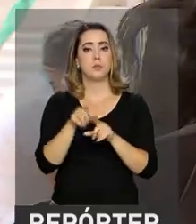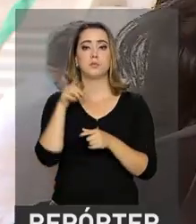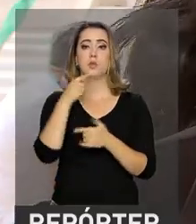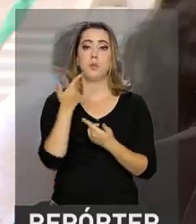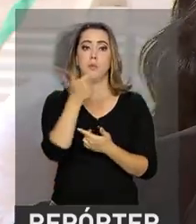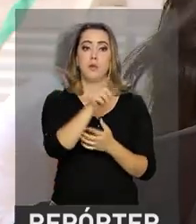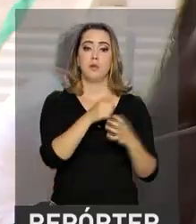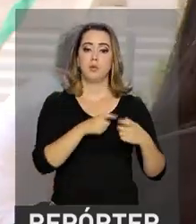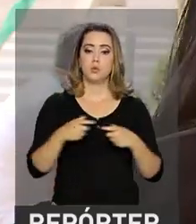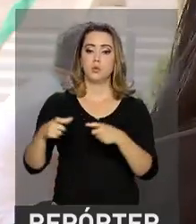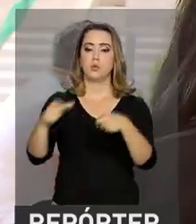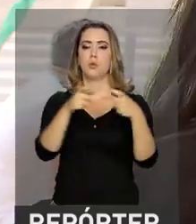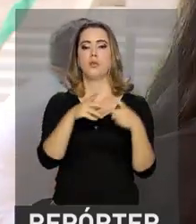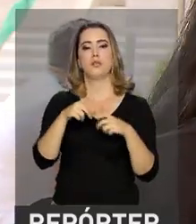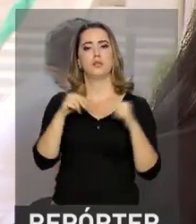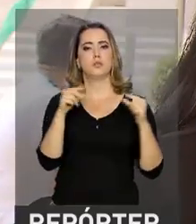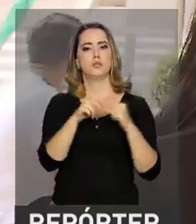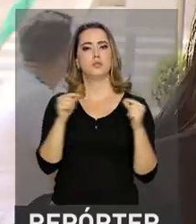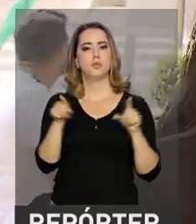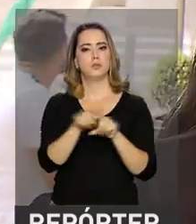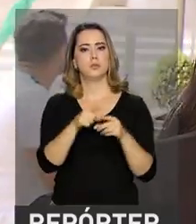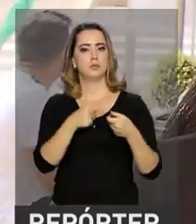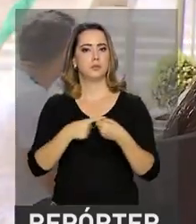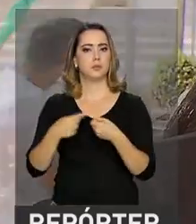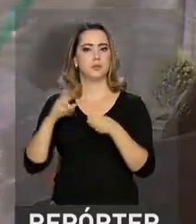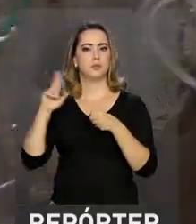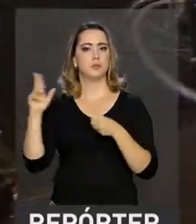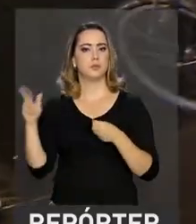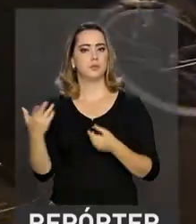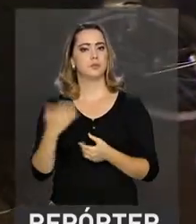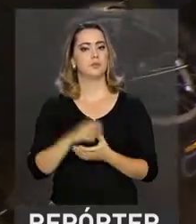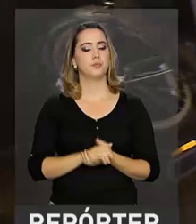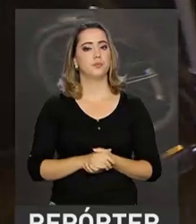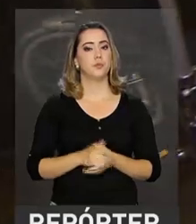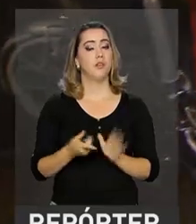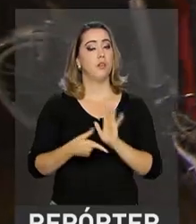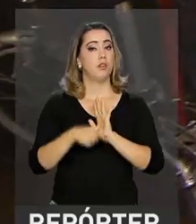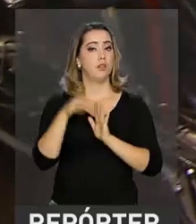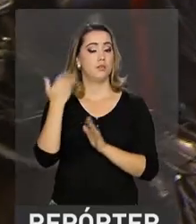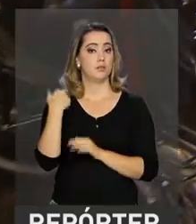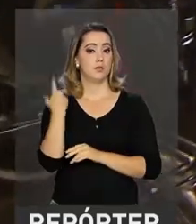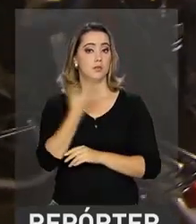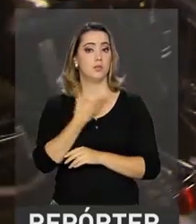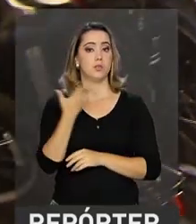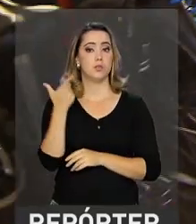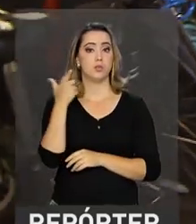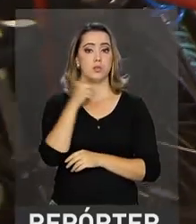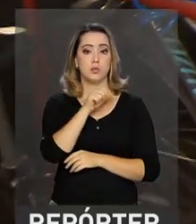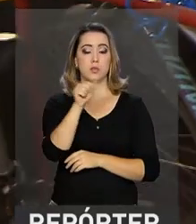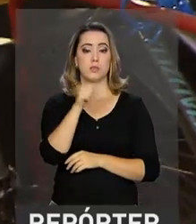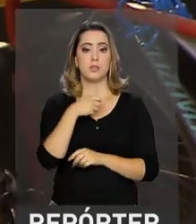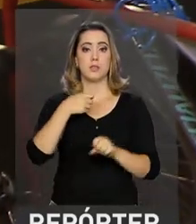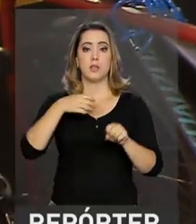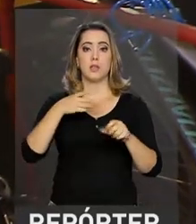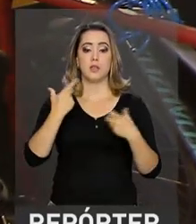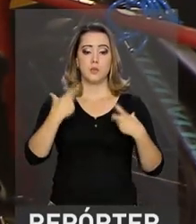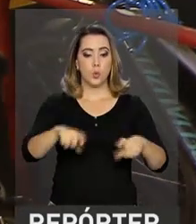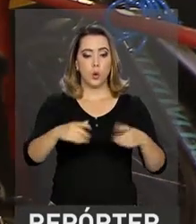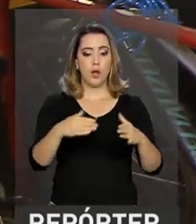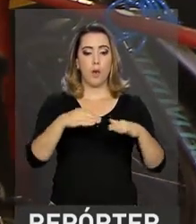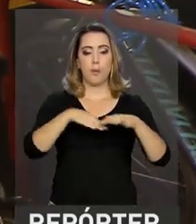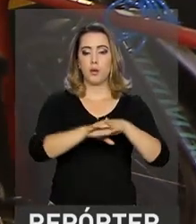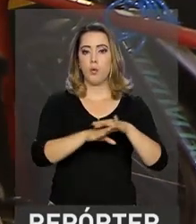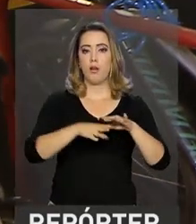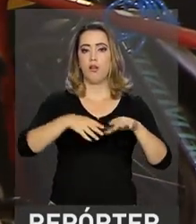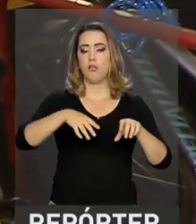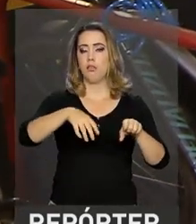para outros locais de Brasília e para os outros municípios também do Brasil. Anos anteriores nós conseguimos bicicletários internos ao Ministério, né, redução do